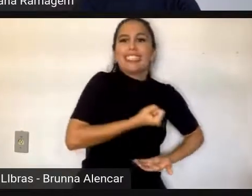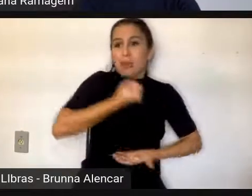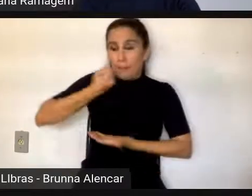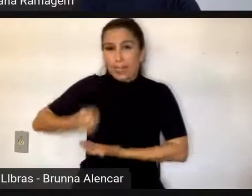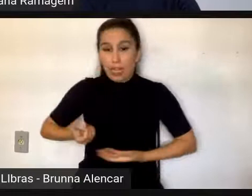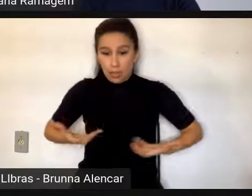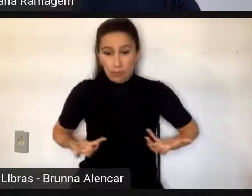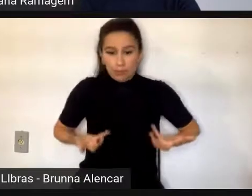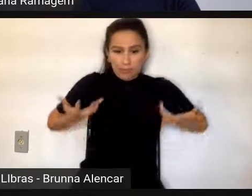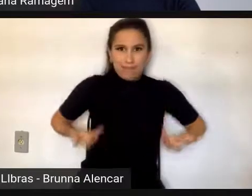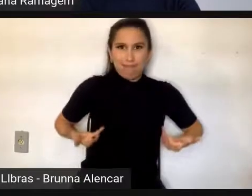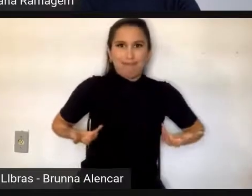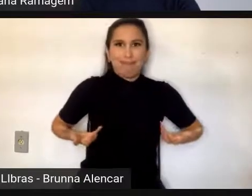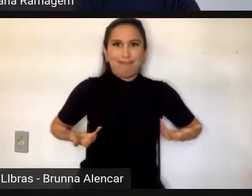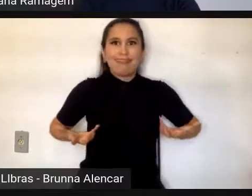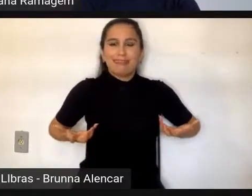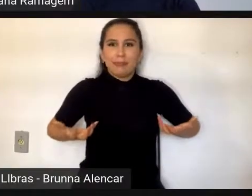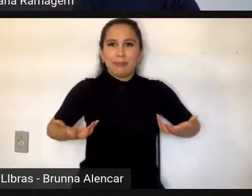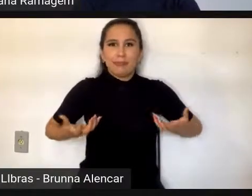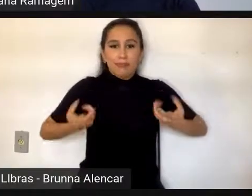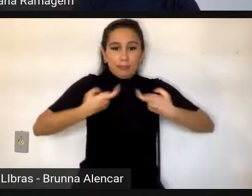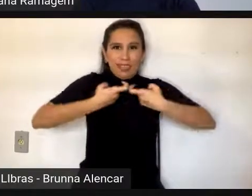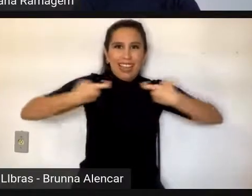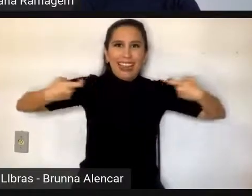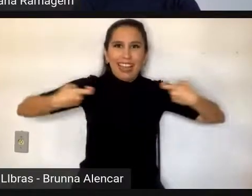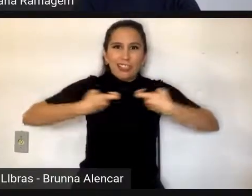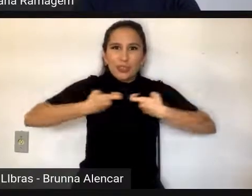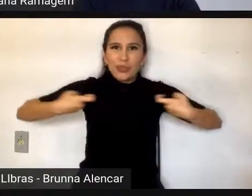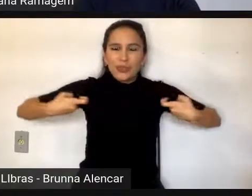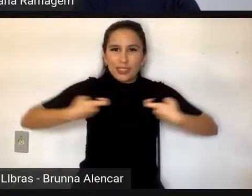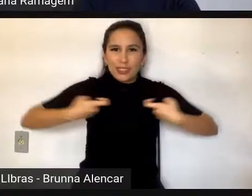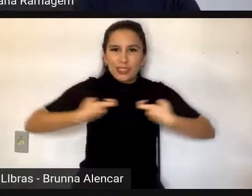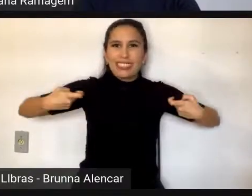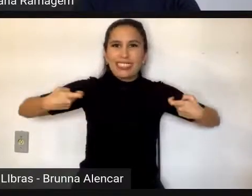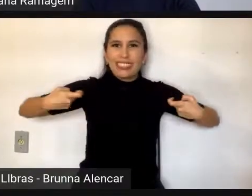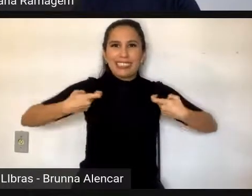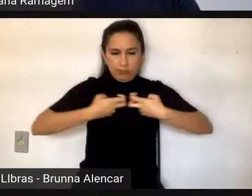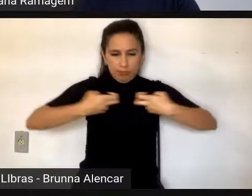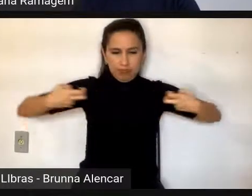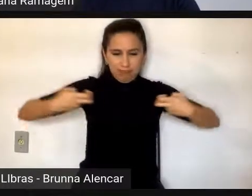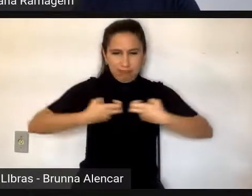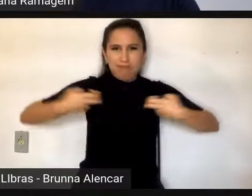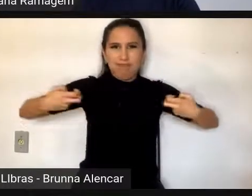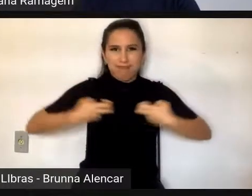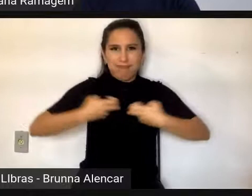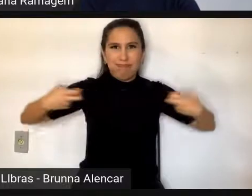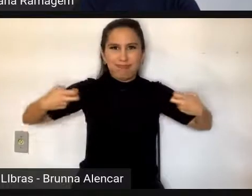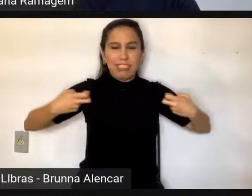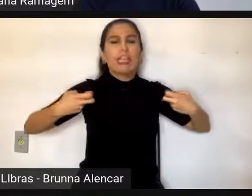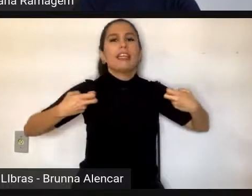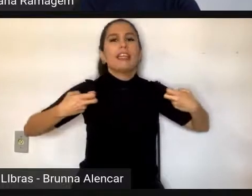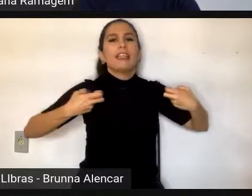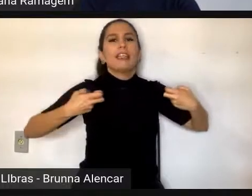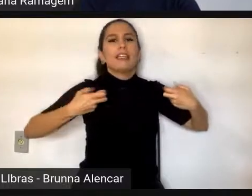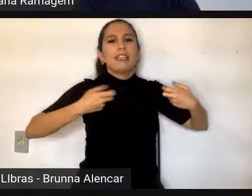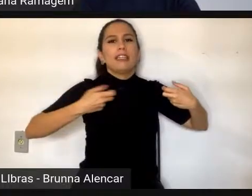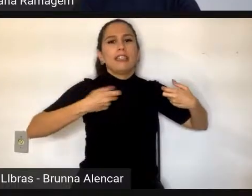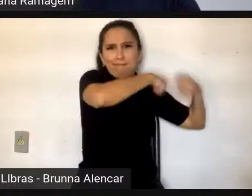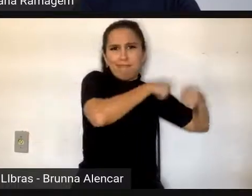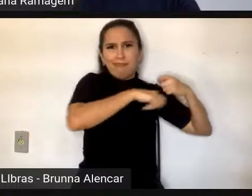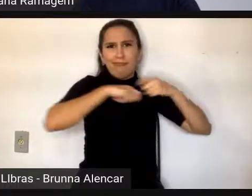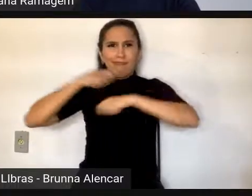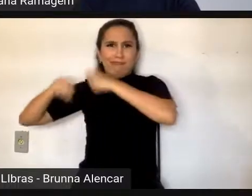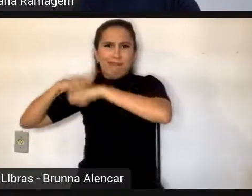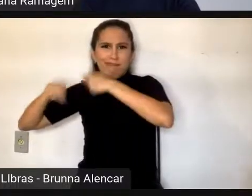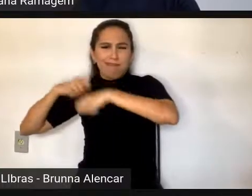Adquira aqueles elásticos extensores, são um preço muito baixo. Na faixa